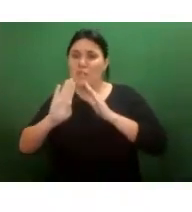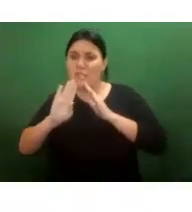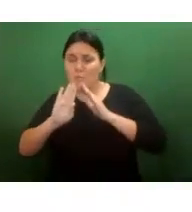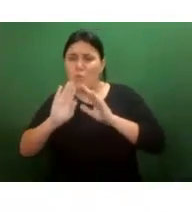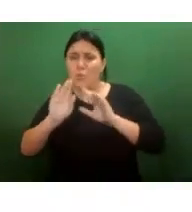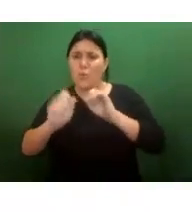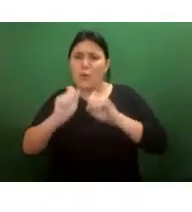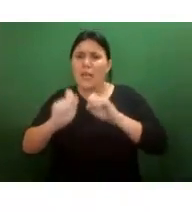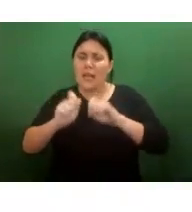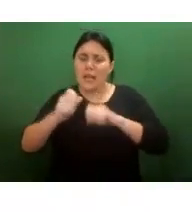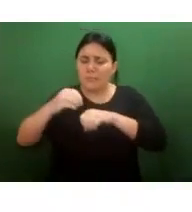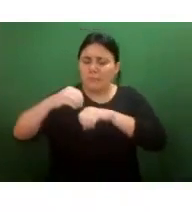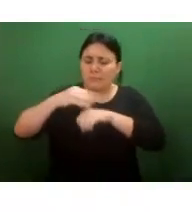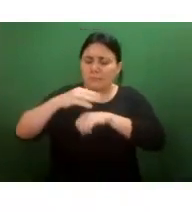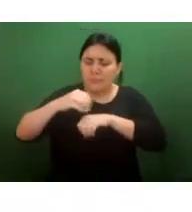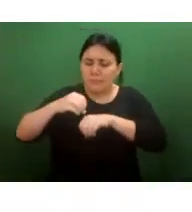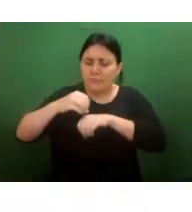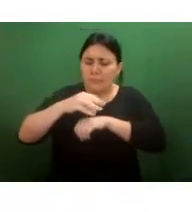toda